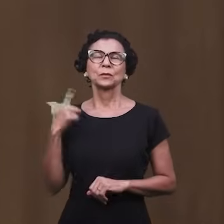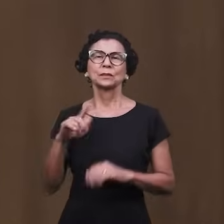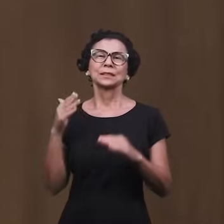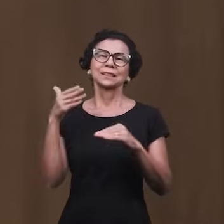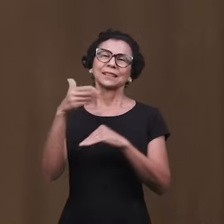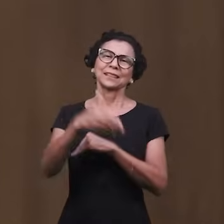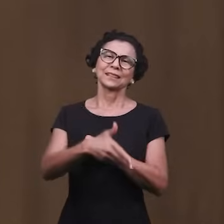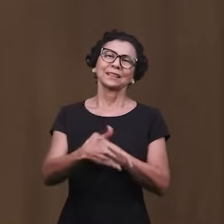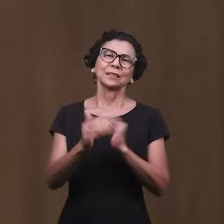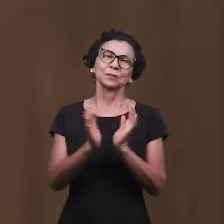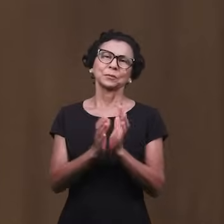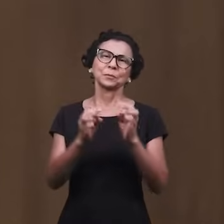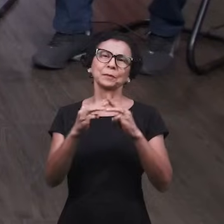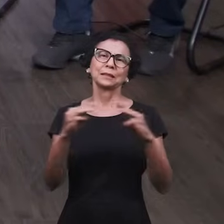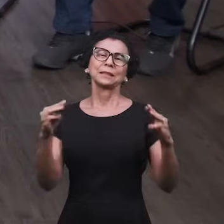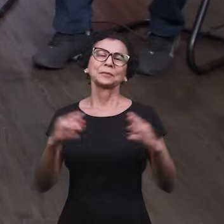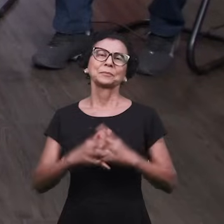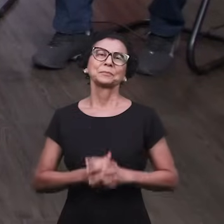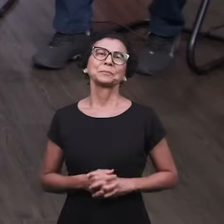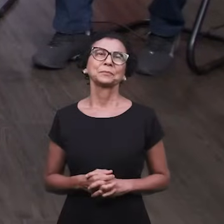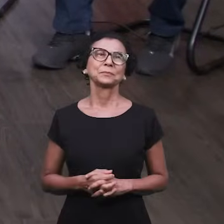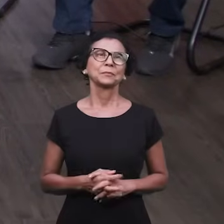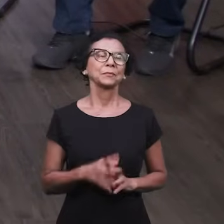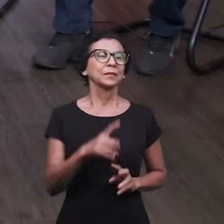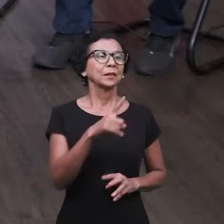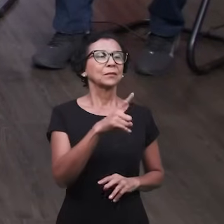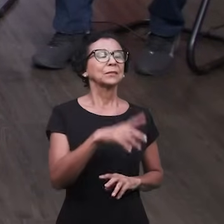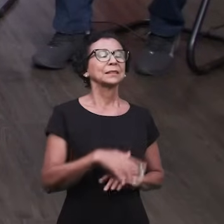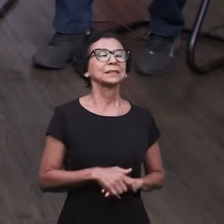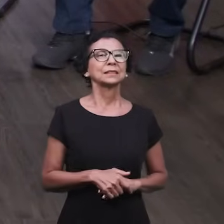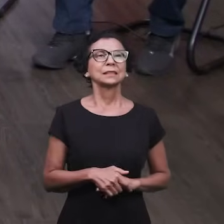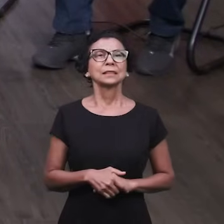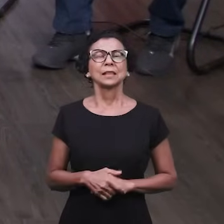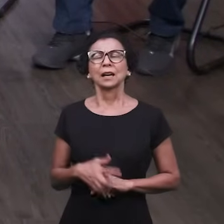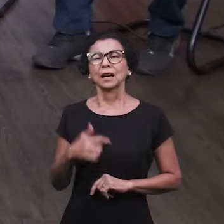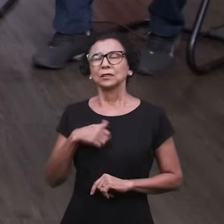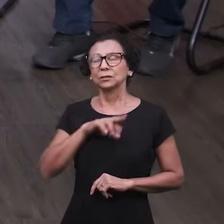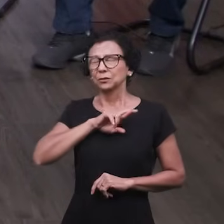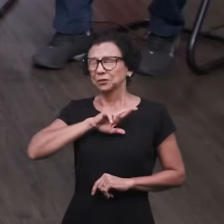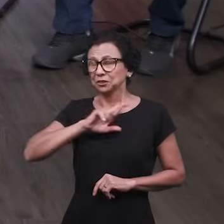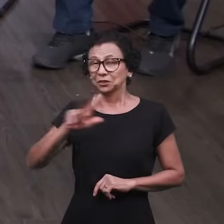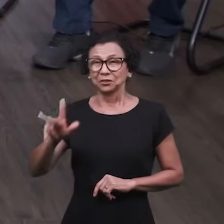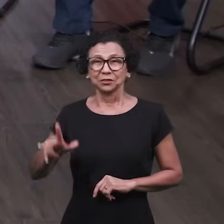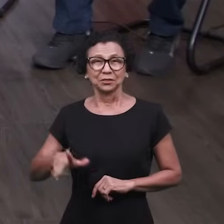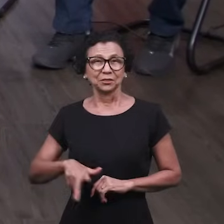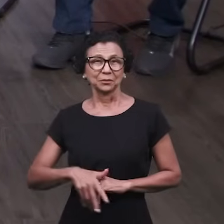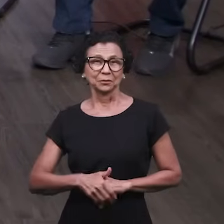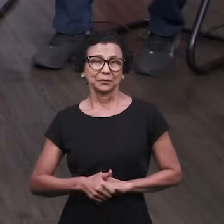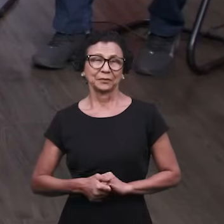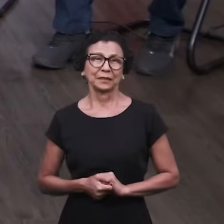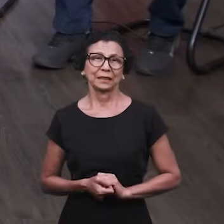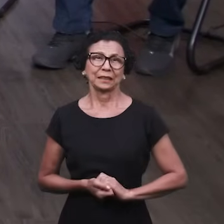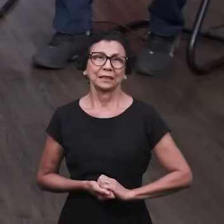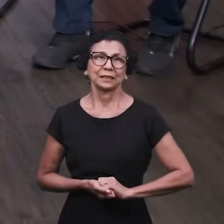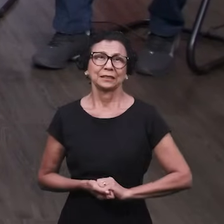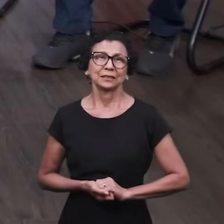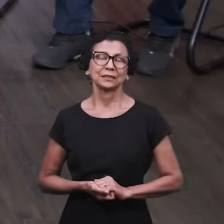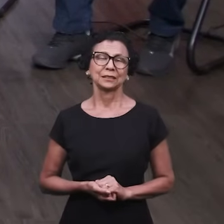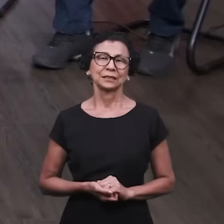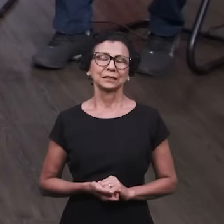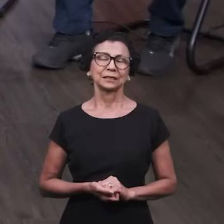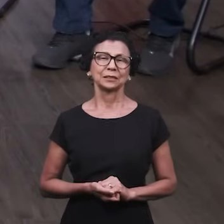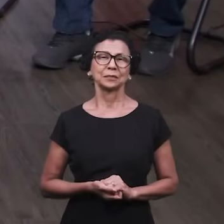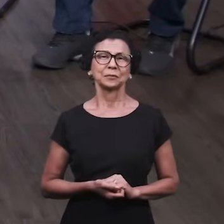assim eu consegui entrar no grupo do Manaim. Amém. E você, Daniel? No meu caso foi bem diferente. Como eu mencionei, a igreja